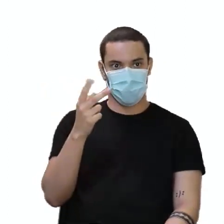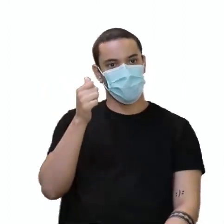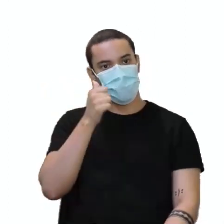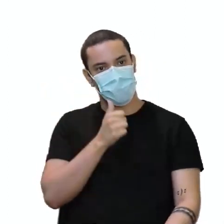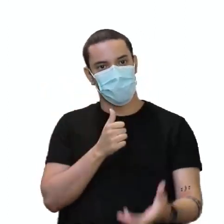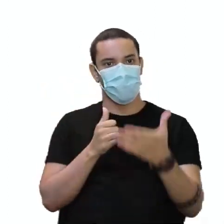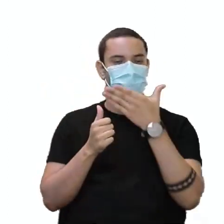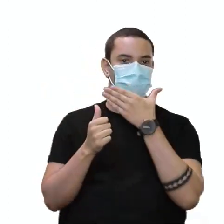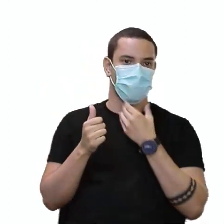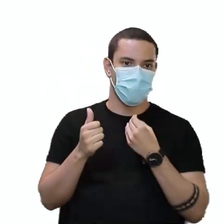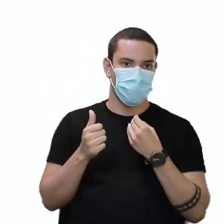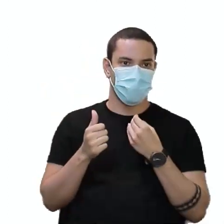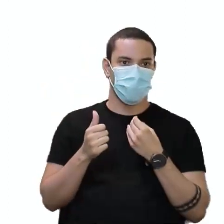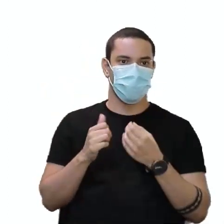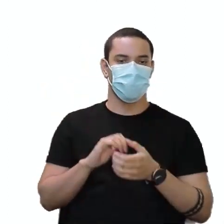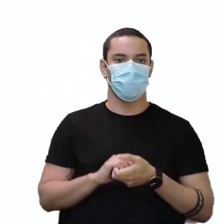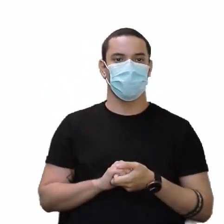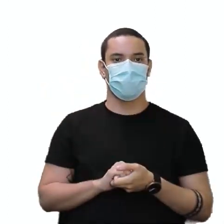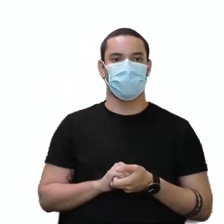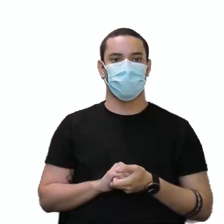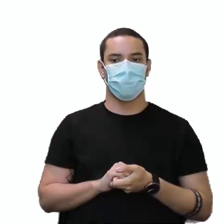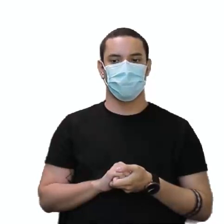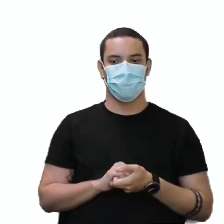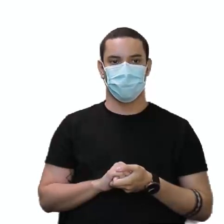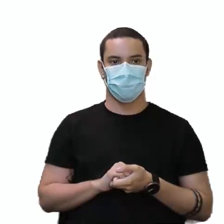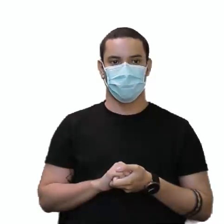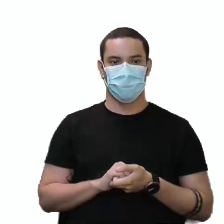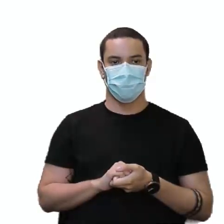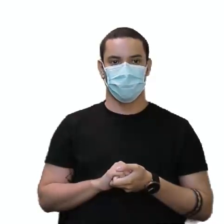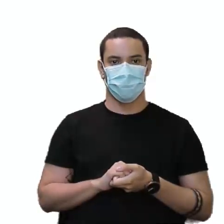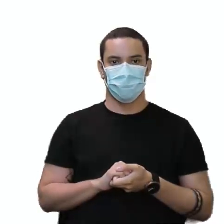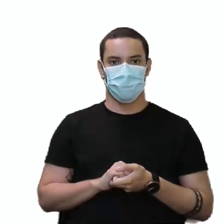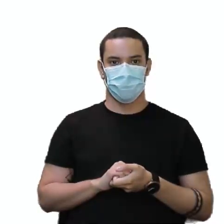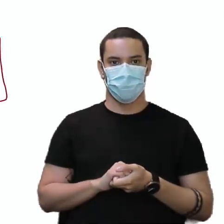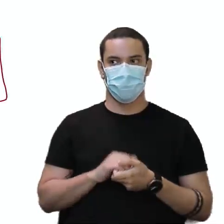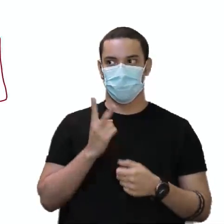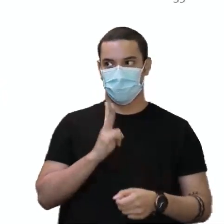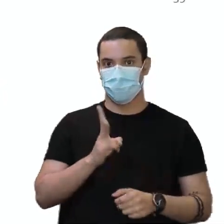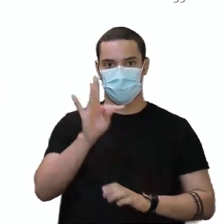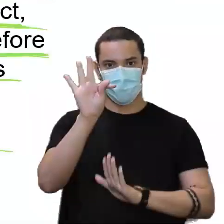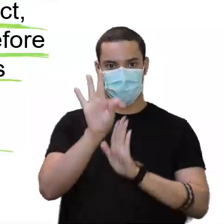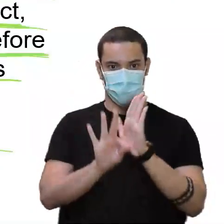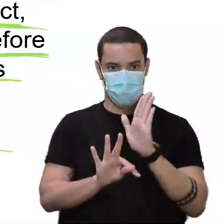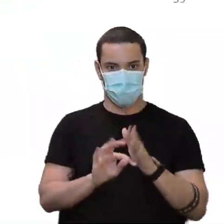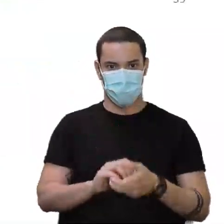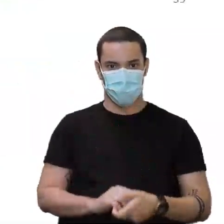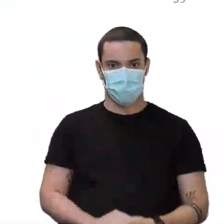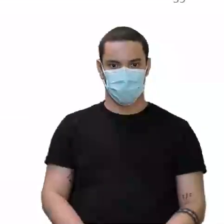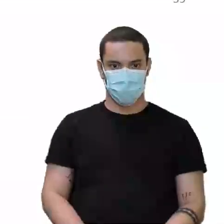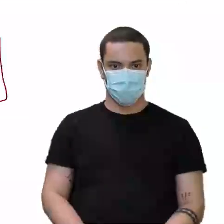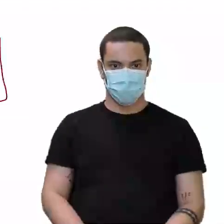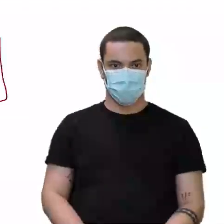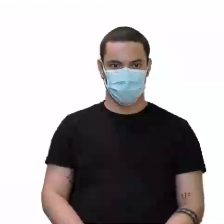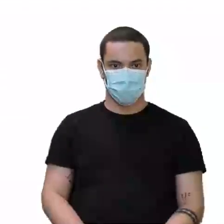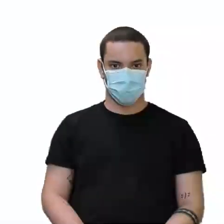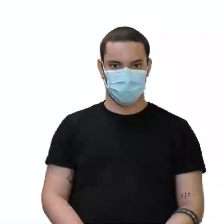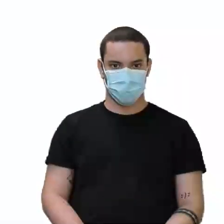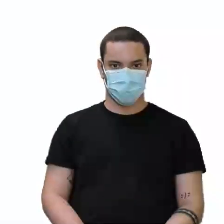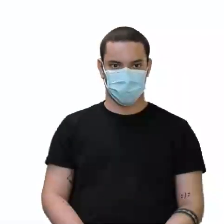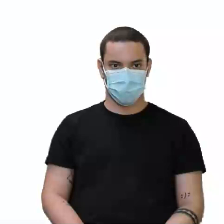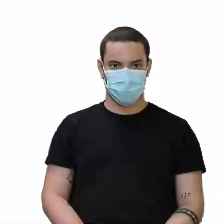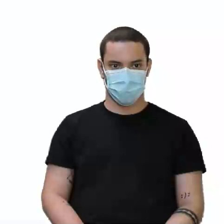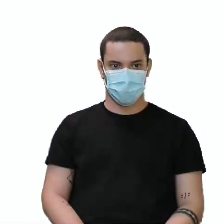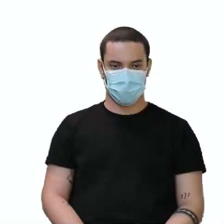Emily. Vamos lá, Dani e Emily. E aí eu vou continuar lá no texto. Eu não lembro de onde estava essa parte aqui, eu vou ver aqui. Ah, não, é só olhar